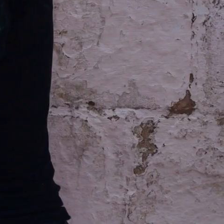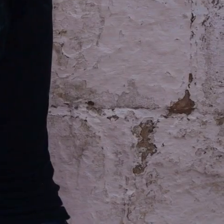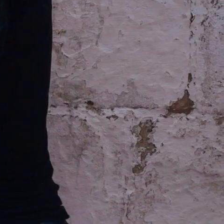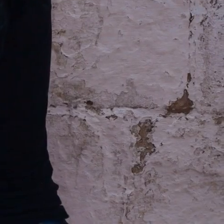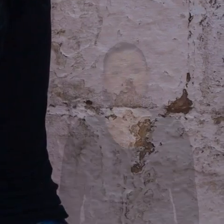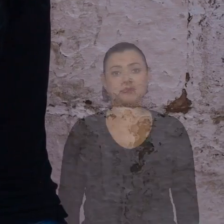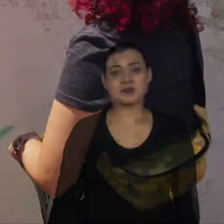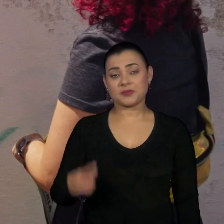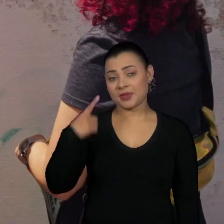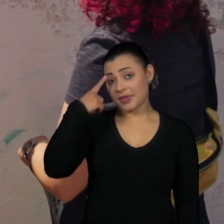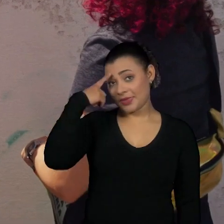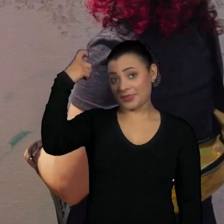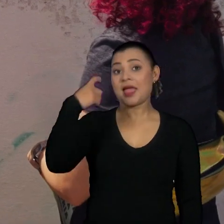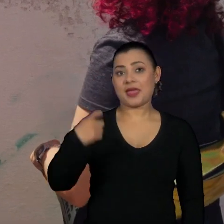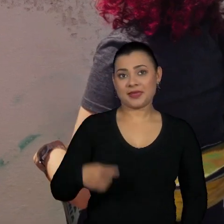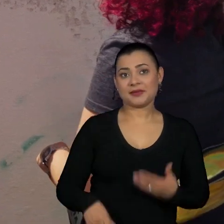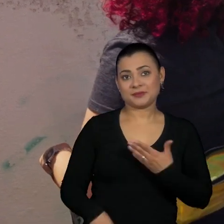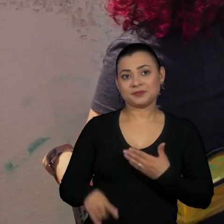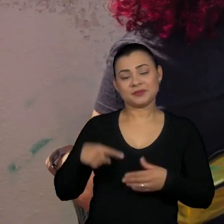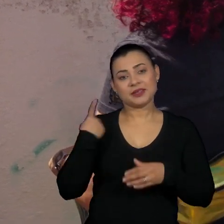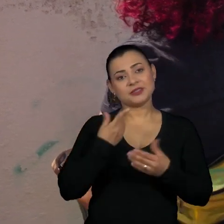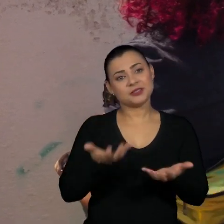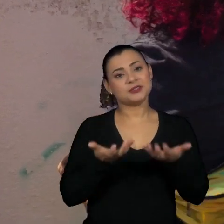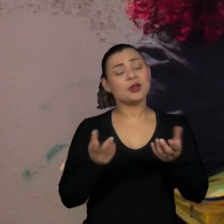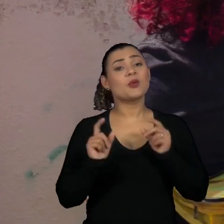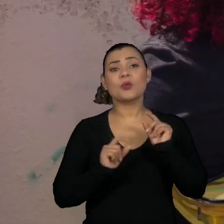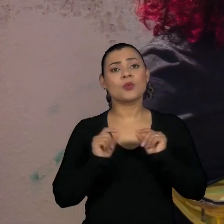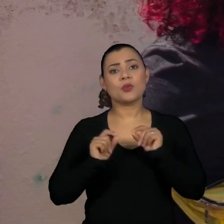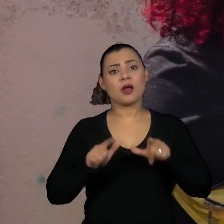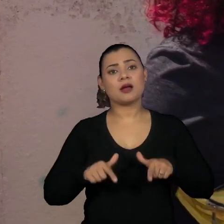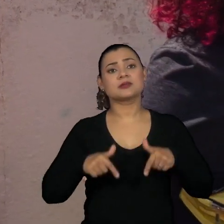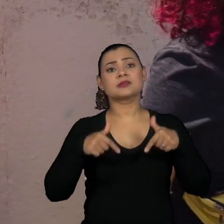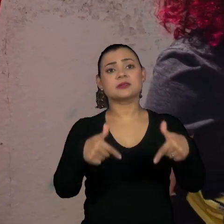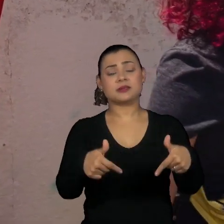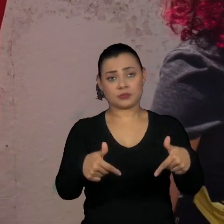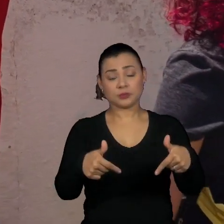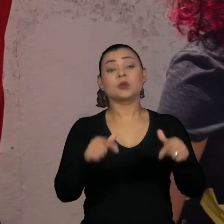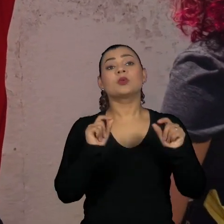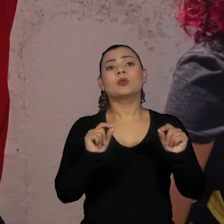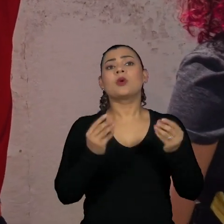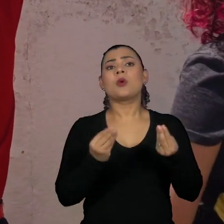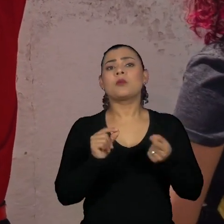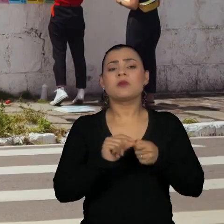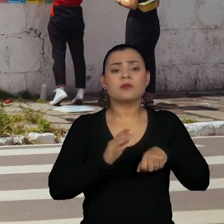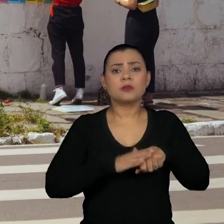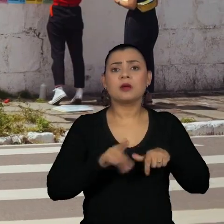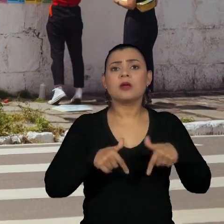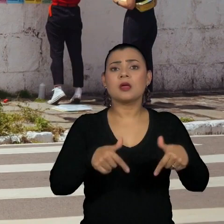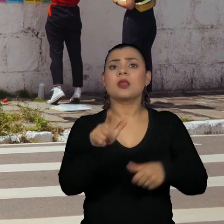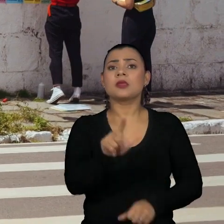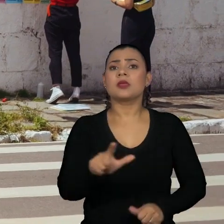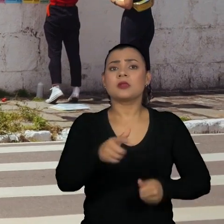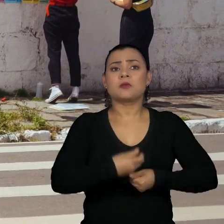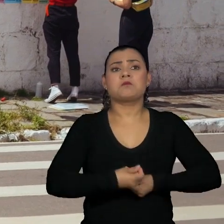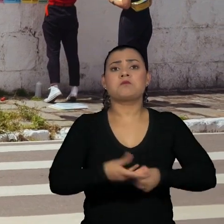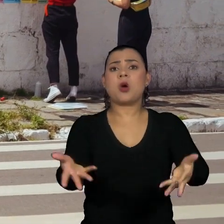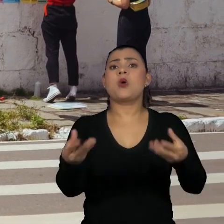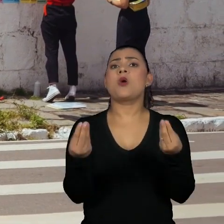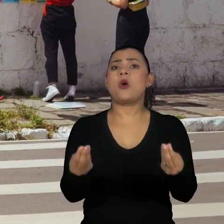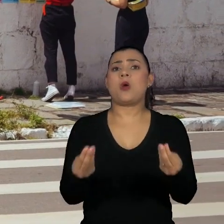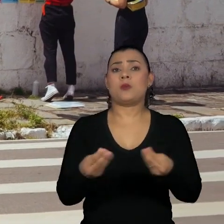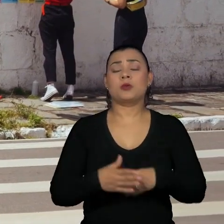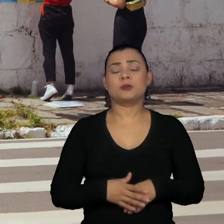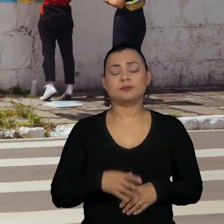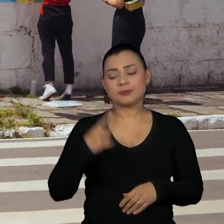Uma das ideias que propõe é chegar ao máximo de gente possível, né? Mas como fazer essa literatura chegar a cada vez mais gente, né? Então, se a gente